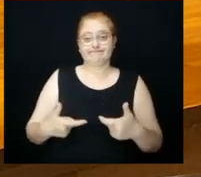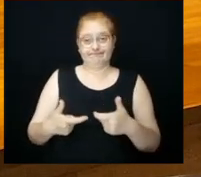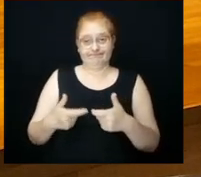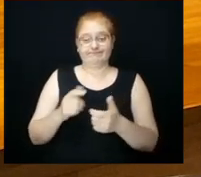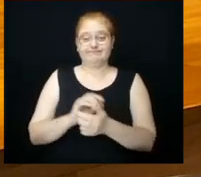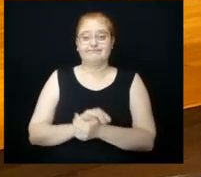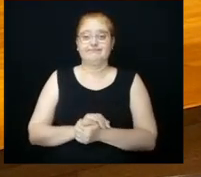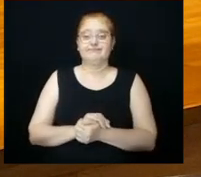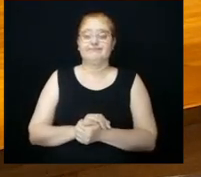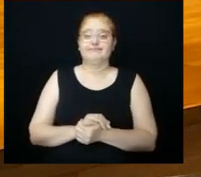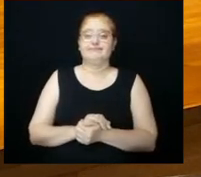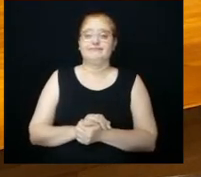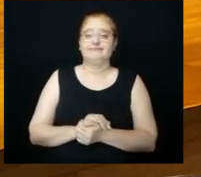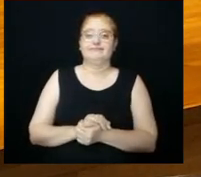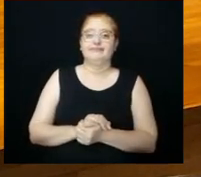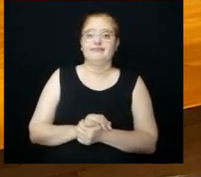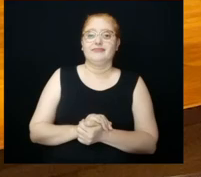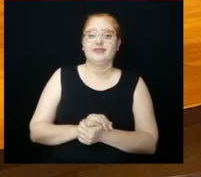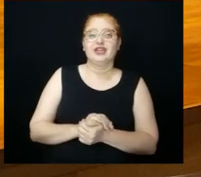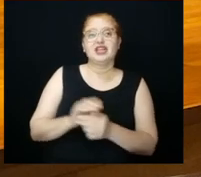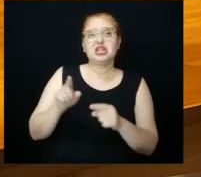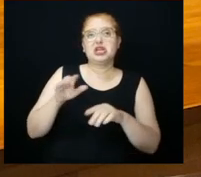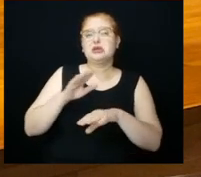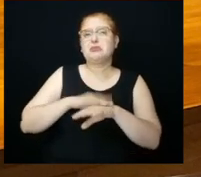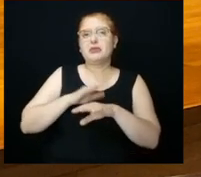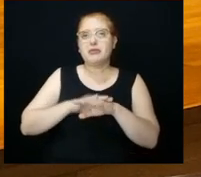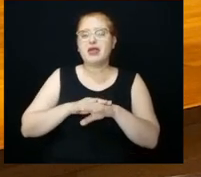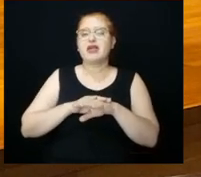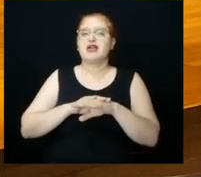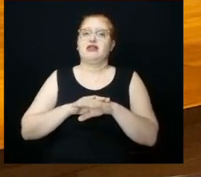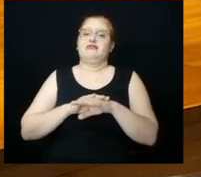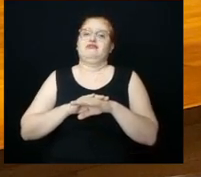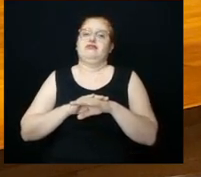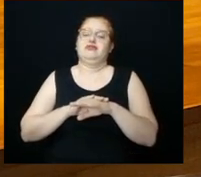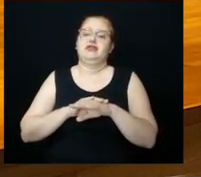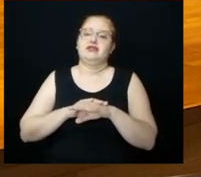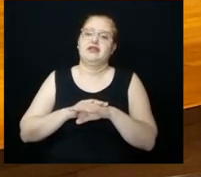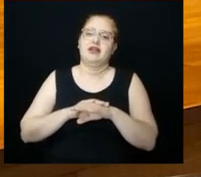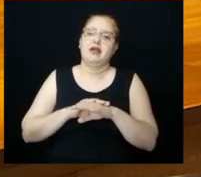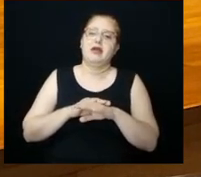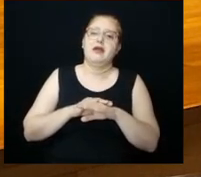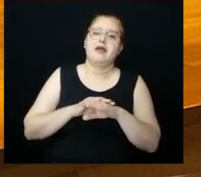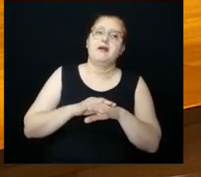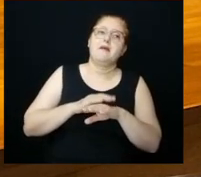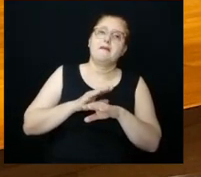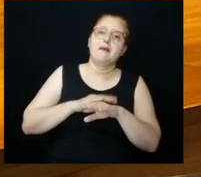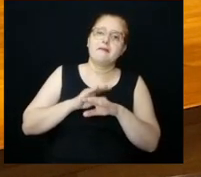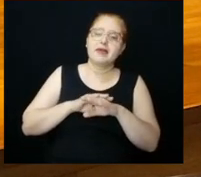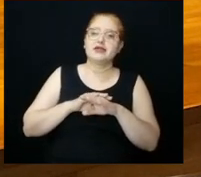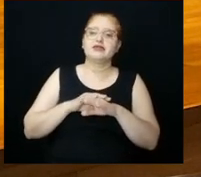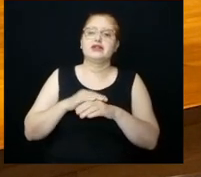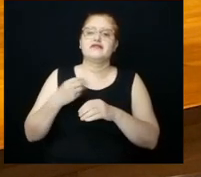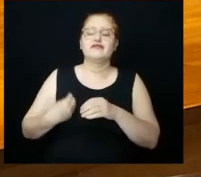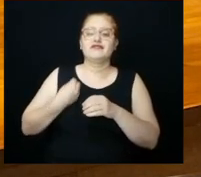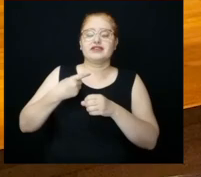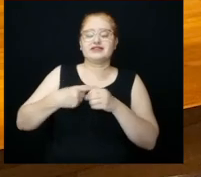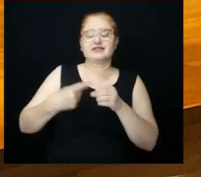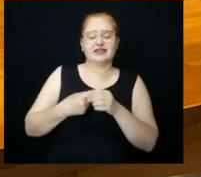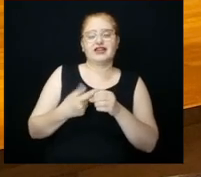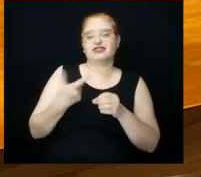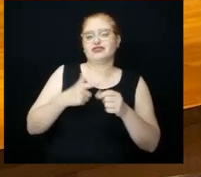para ele, era tênue num primeiro momento, porque ele morava numa cidade onde não tinha chegado a guerra civil. Nesses 15